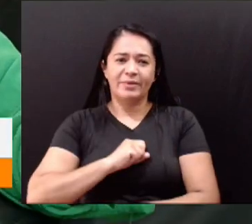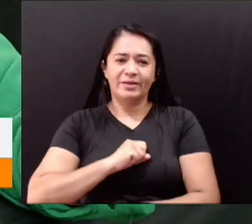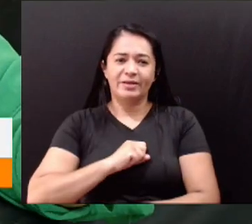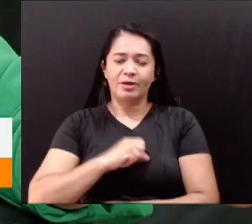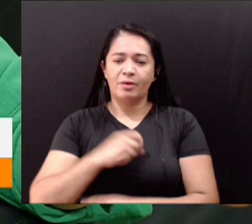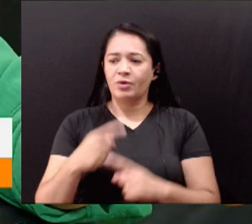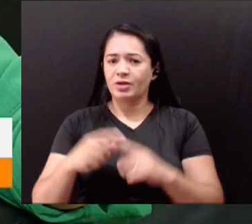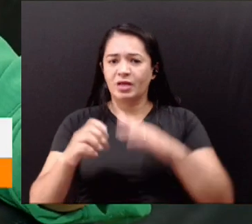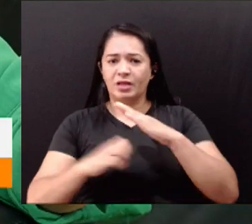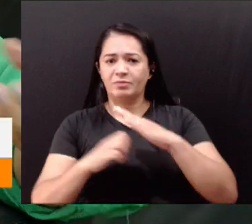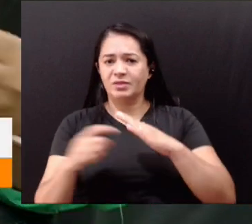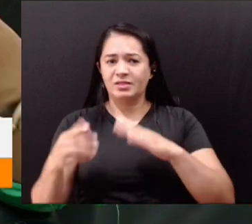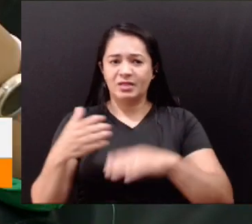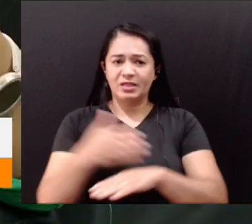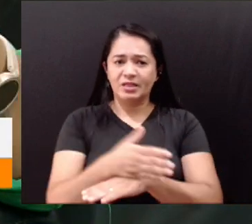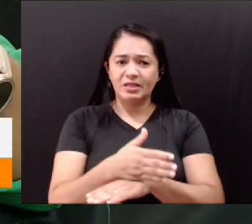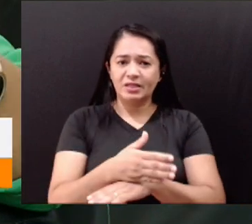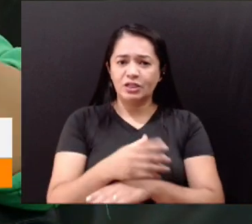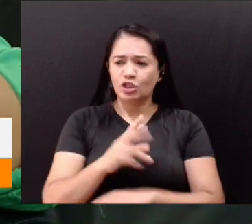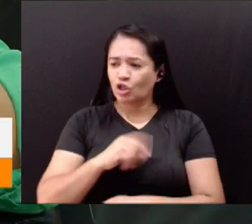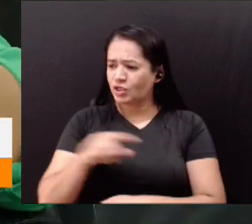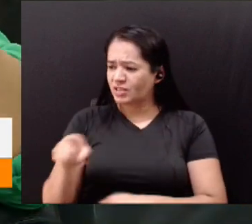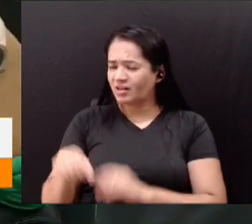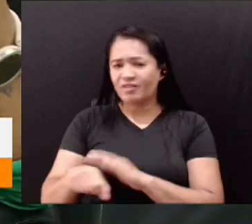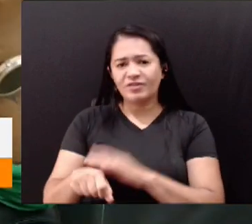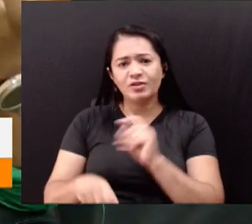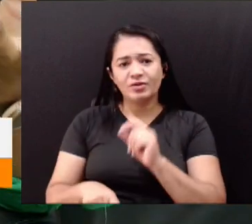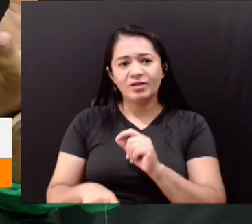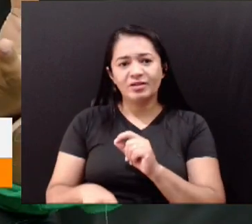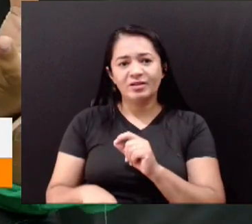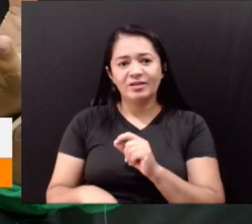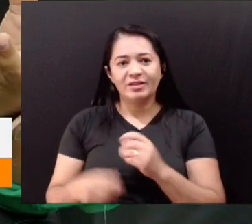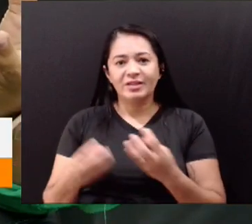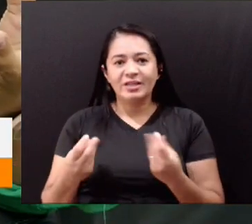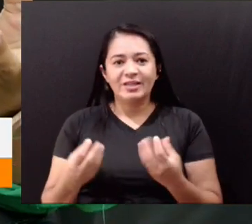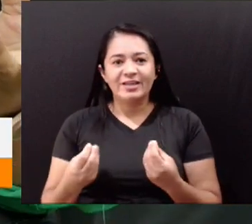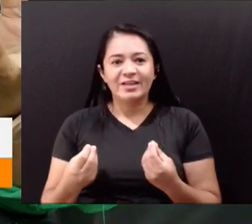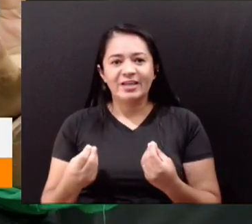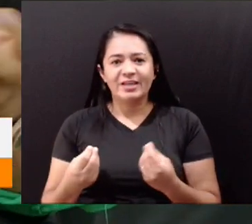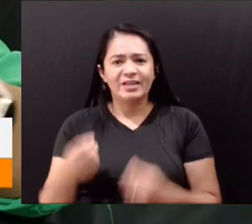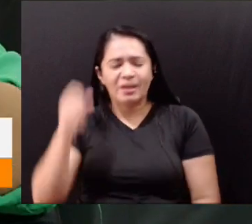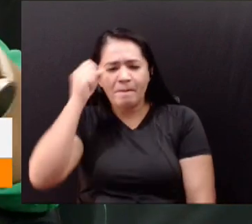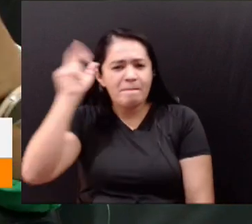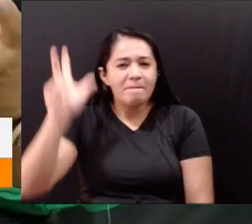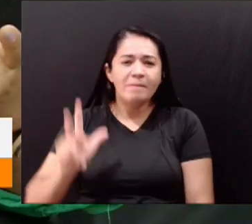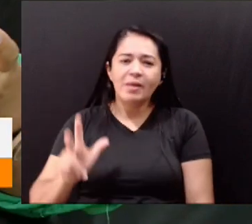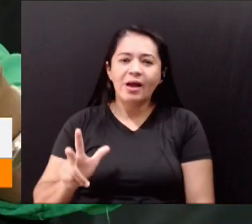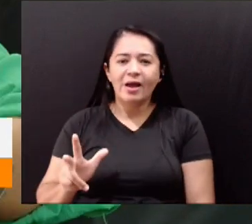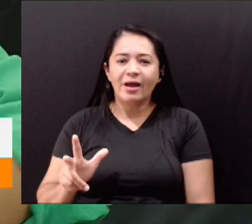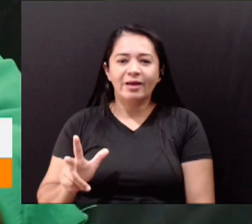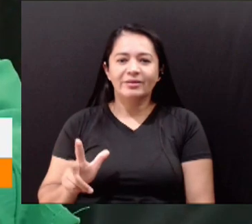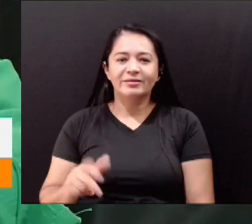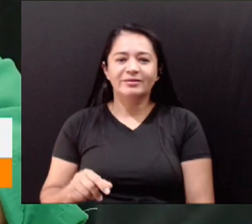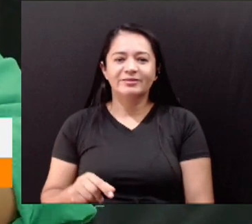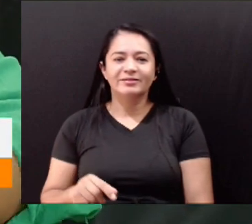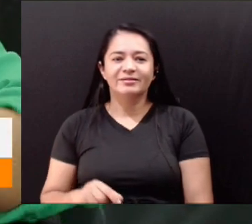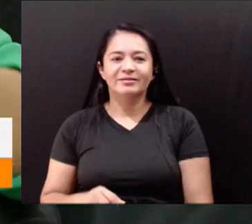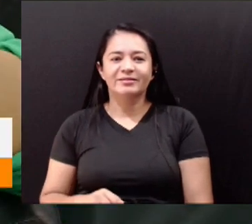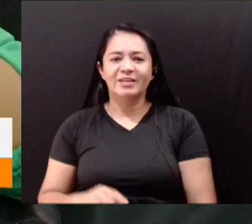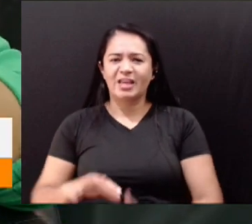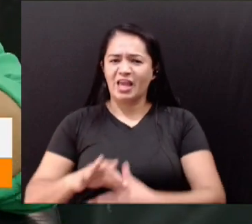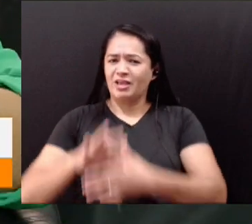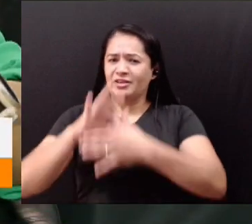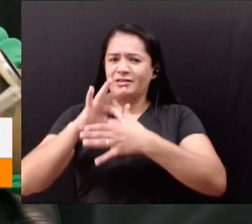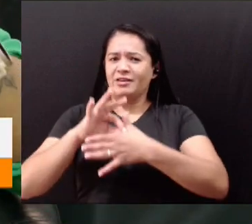tipo, o que ele está fazendo aqui? Mas ele é tão, ele é expert no assunto, né? Uhum. Em liderança. E aí,